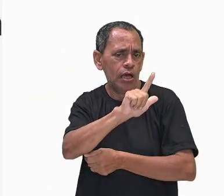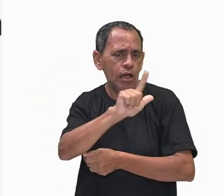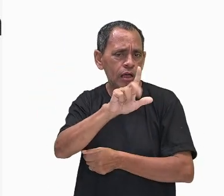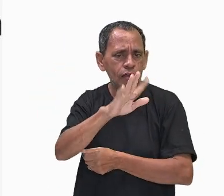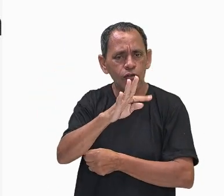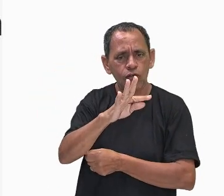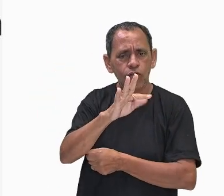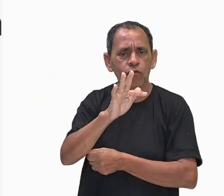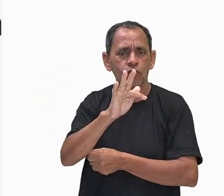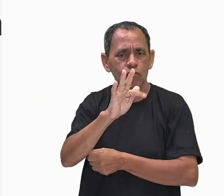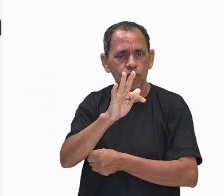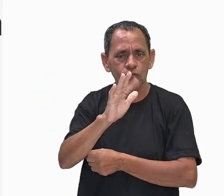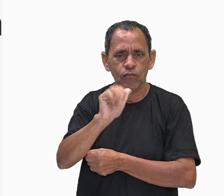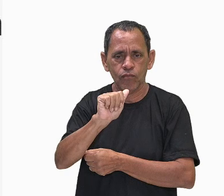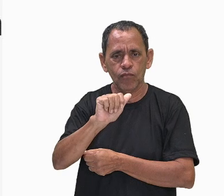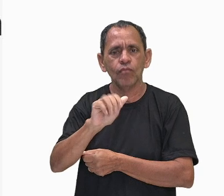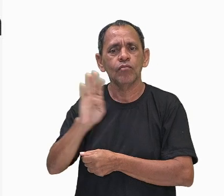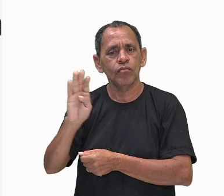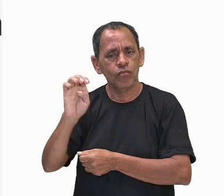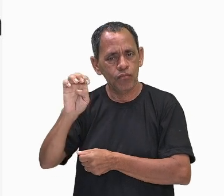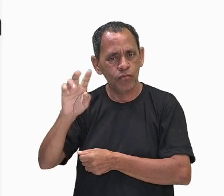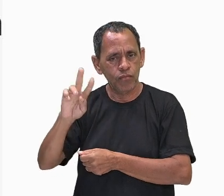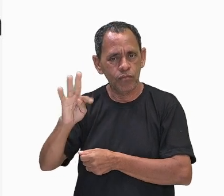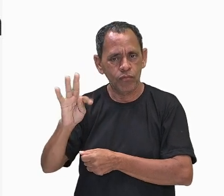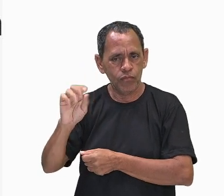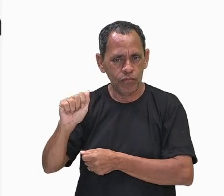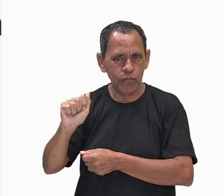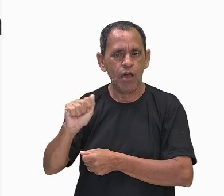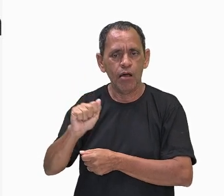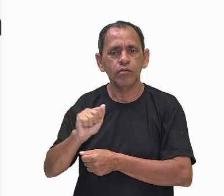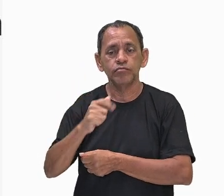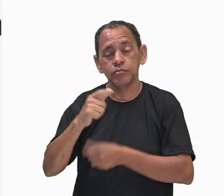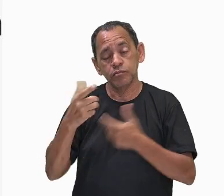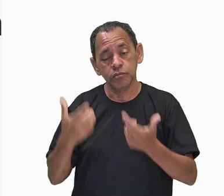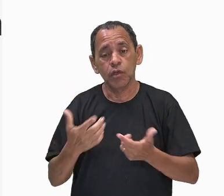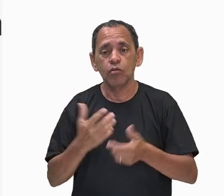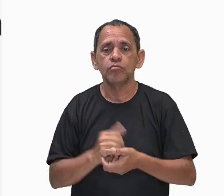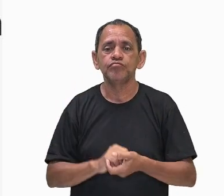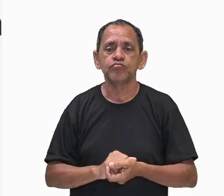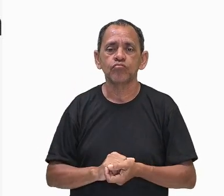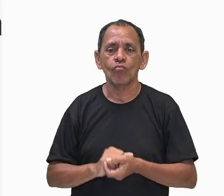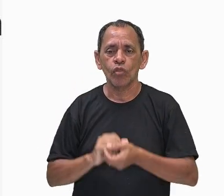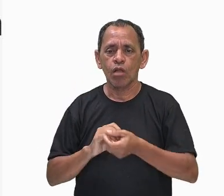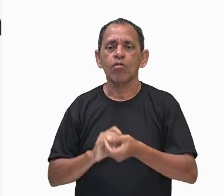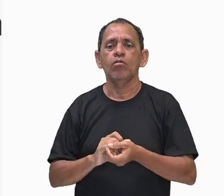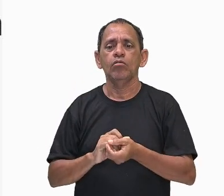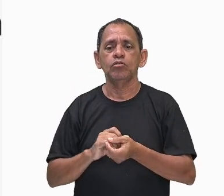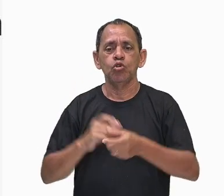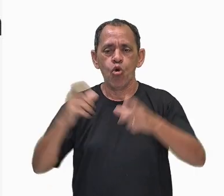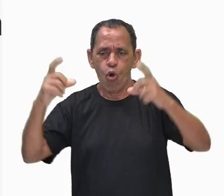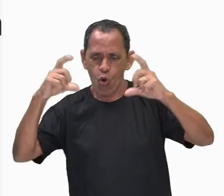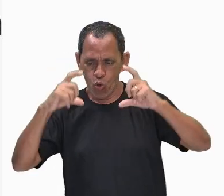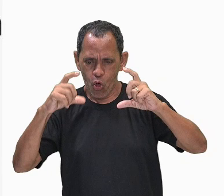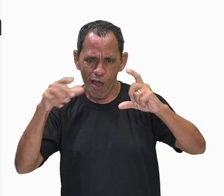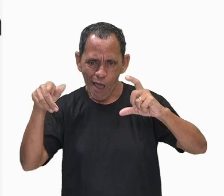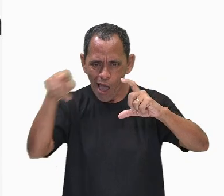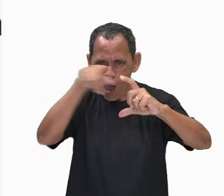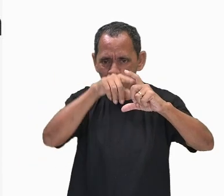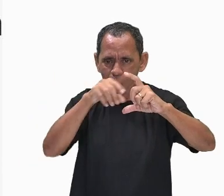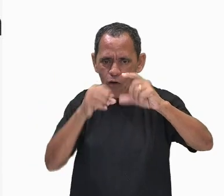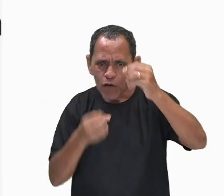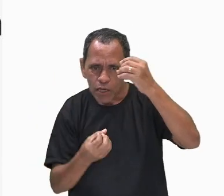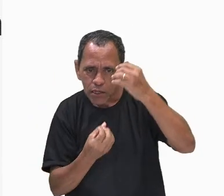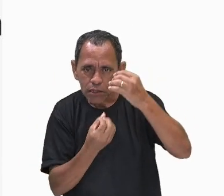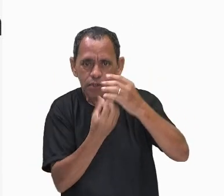tá bom? Então o nosso cilindro vai surgir a partir desse plano, tá?